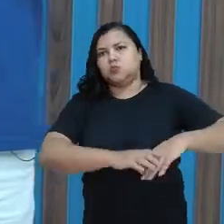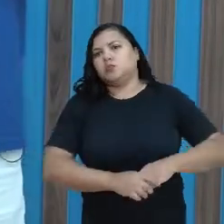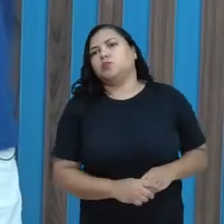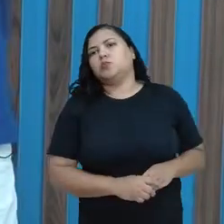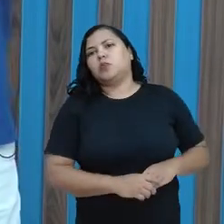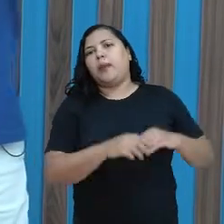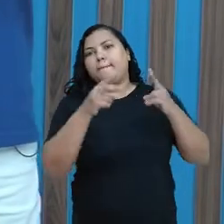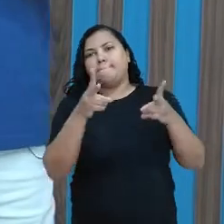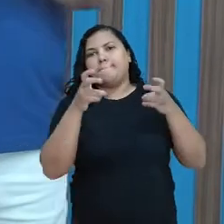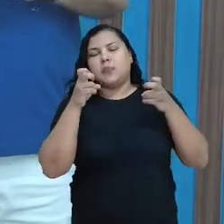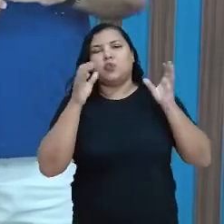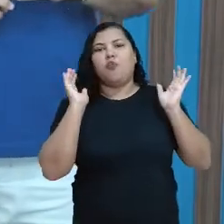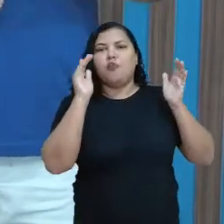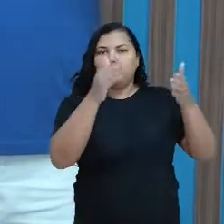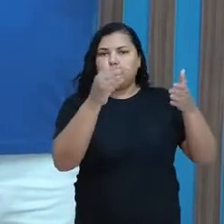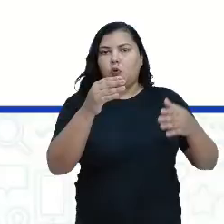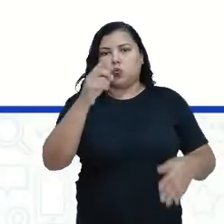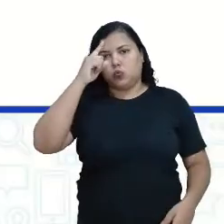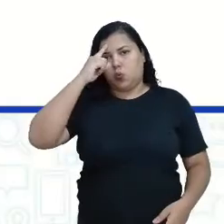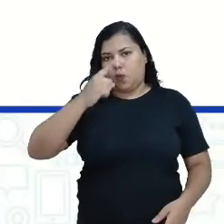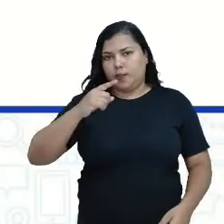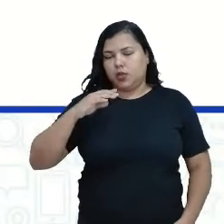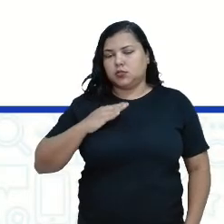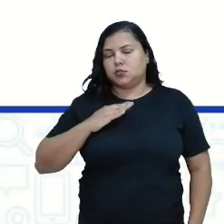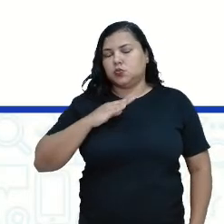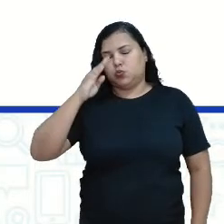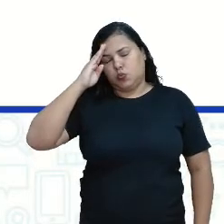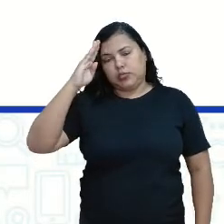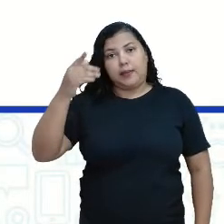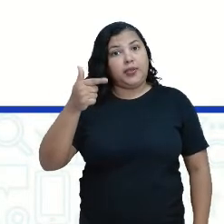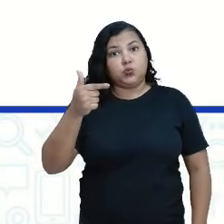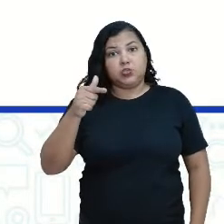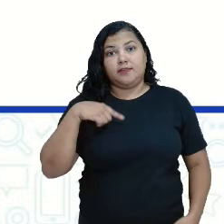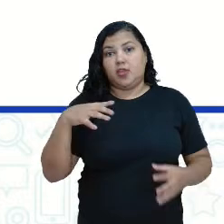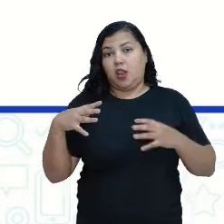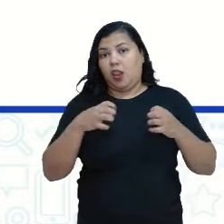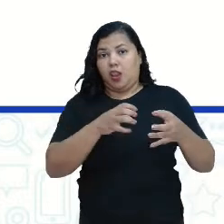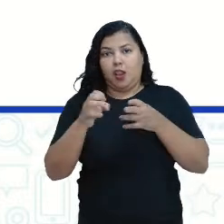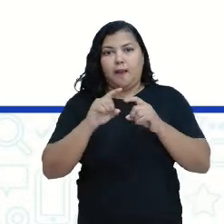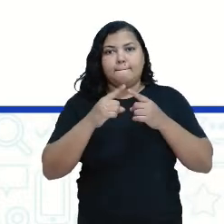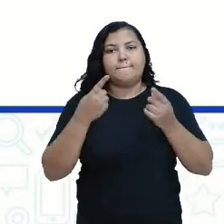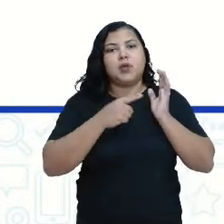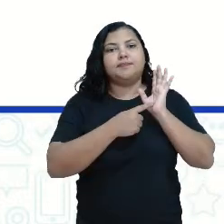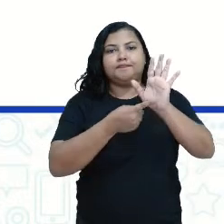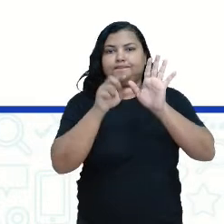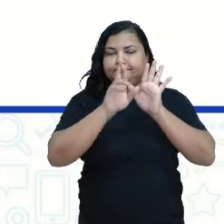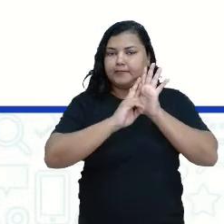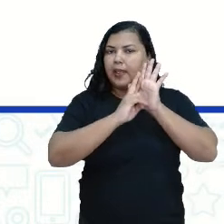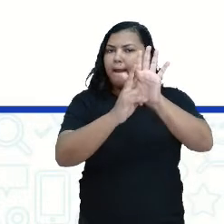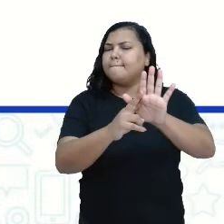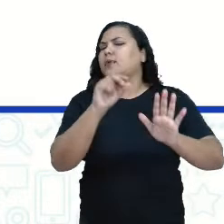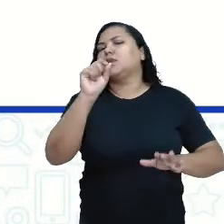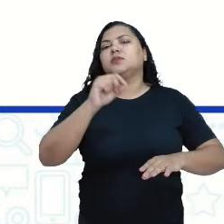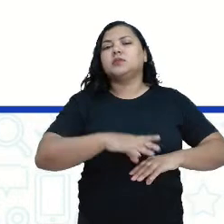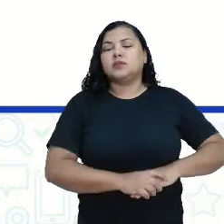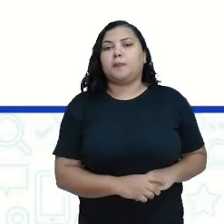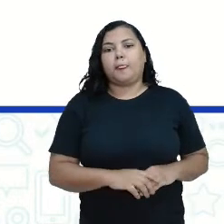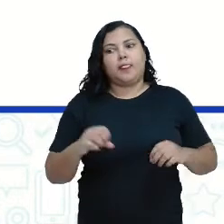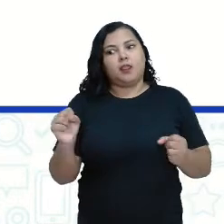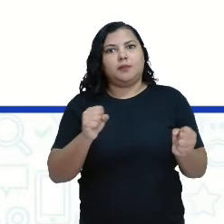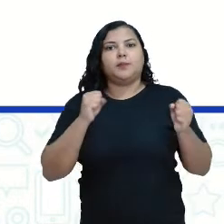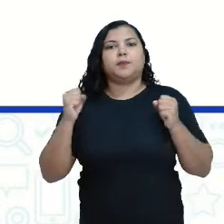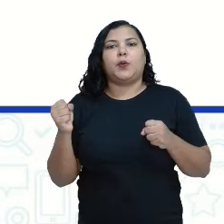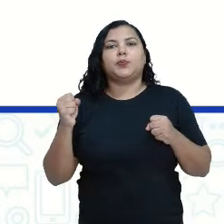o comando do exército ali, mas não teve conflito. Mas ele representa, né, uma questão de